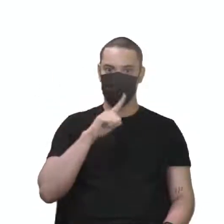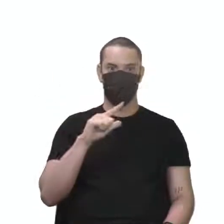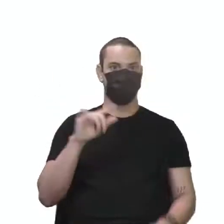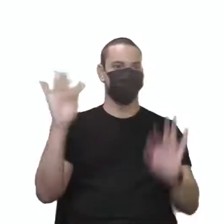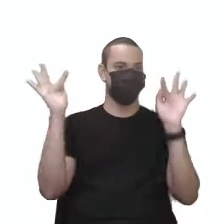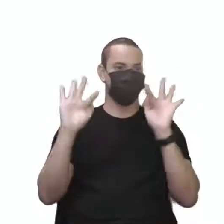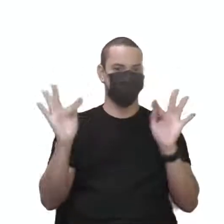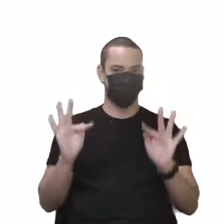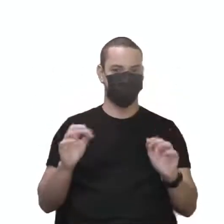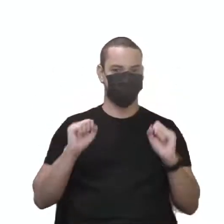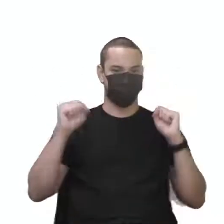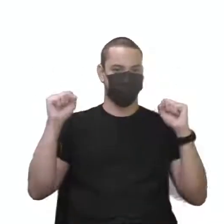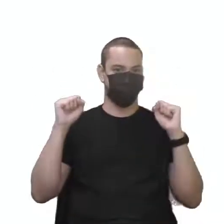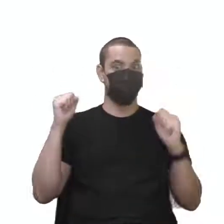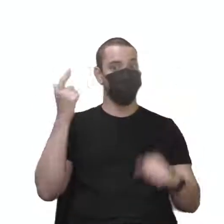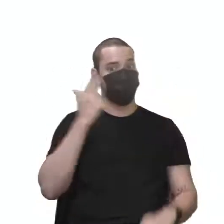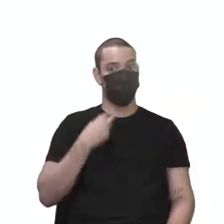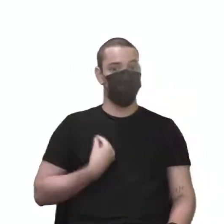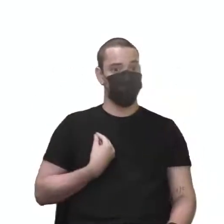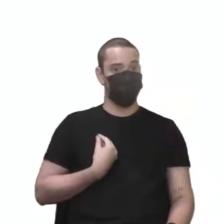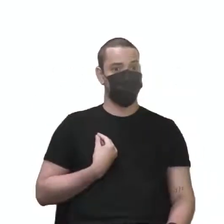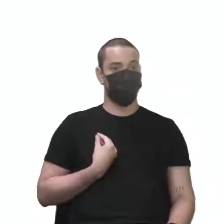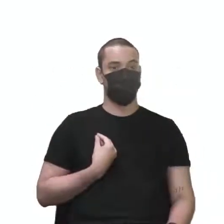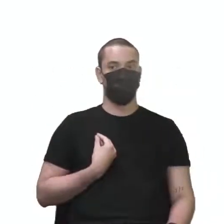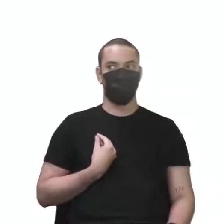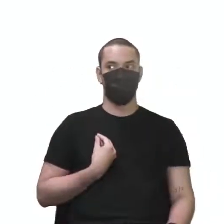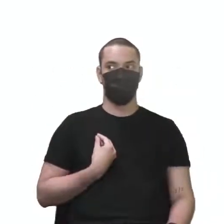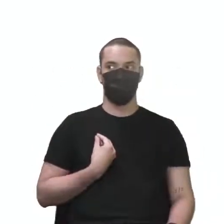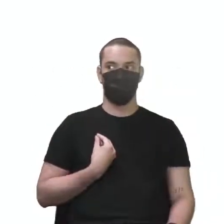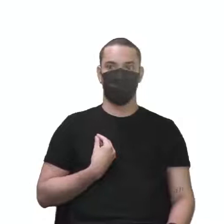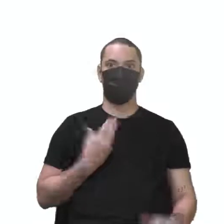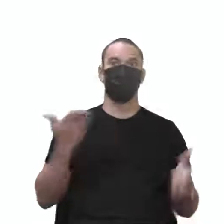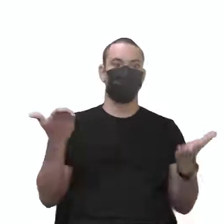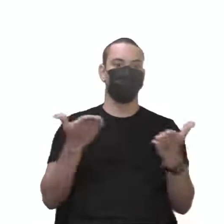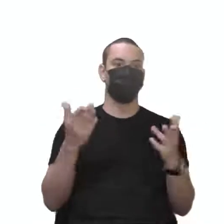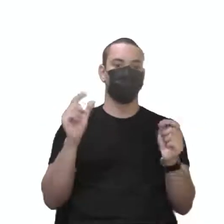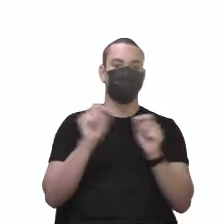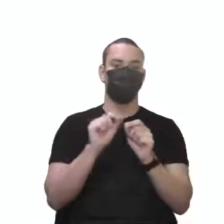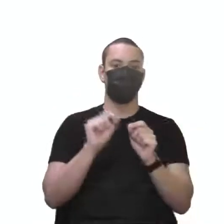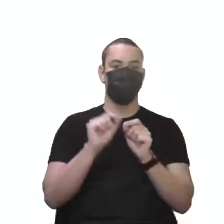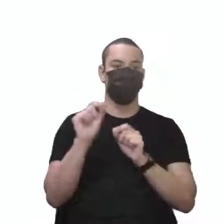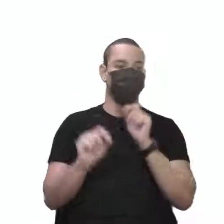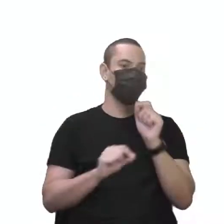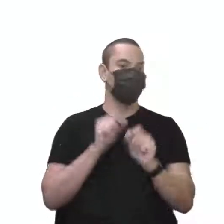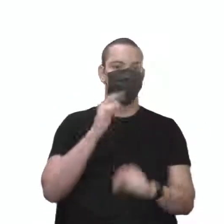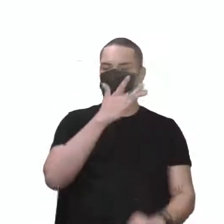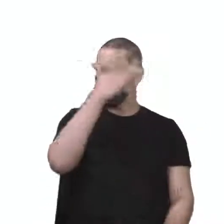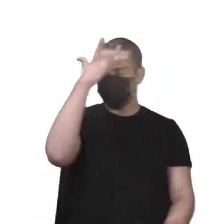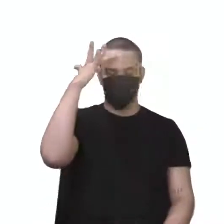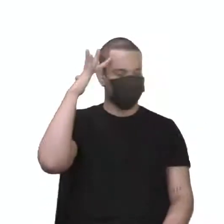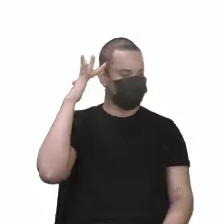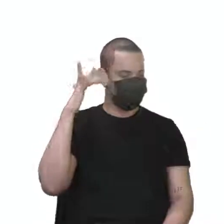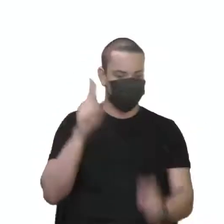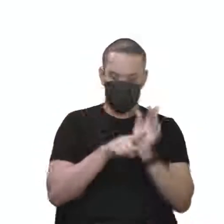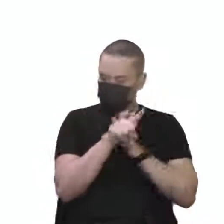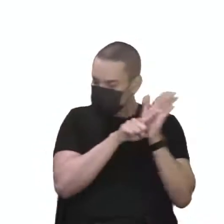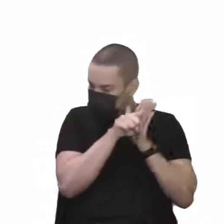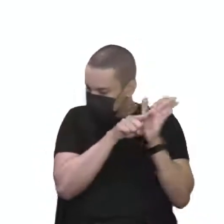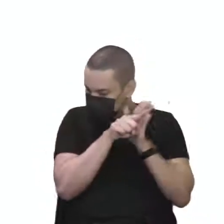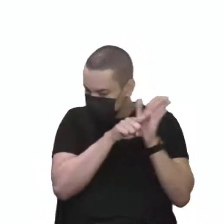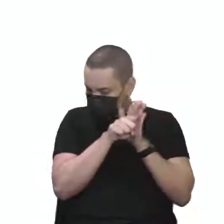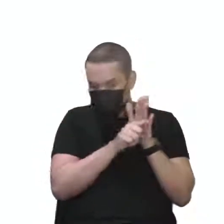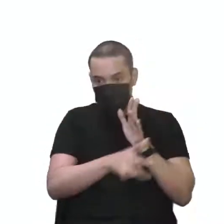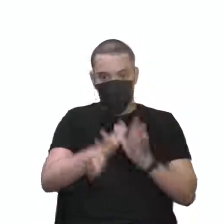Alegria. Tá vivo. Agora, olha o que eu vou fazer. O povo não para de fuçar,